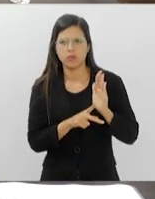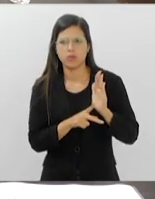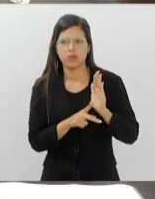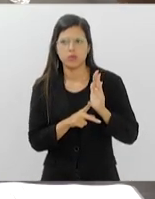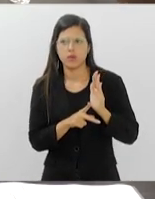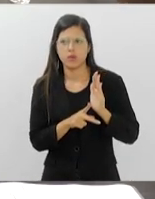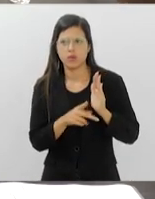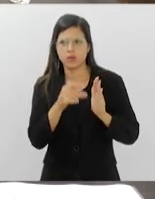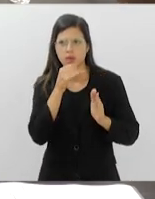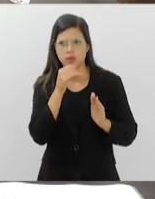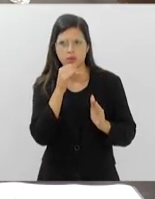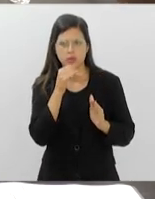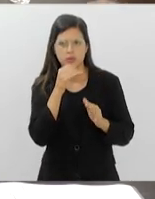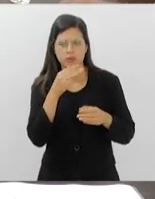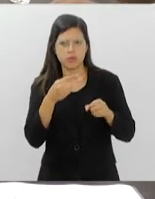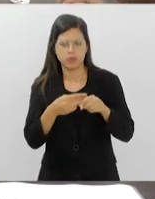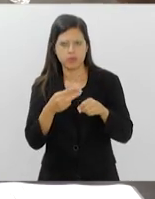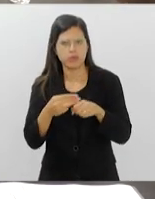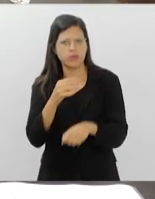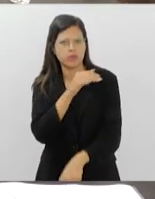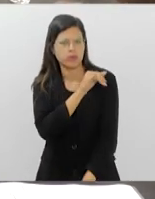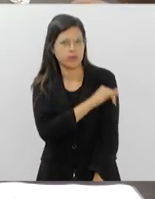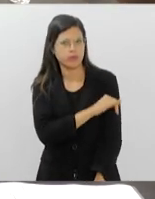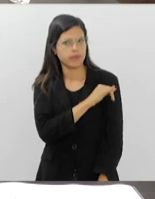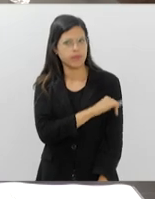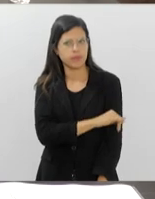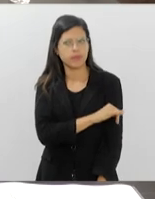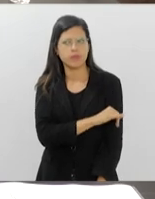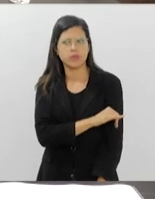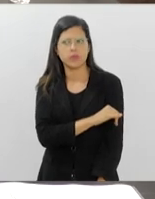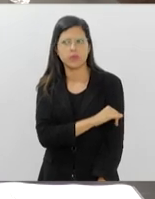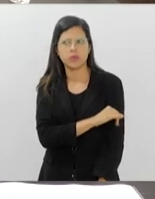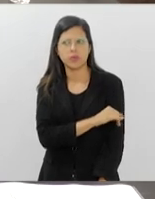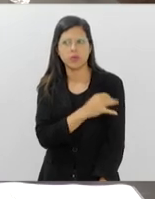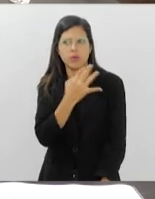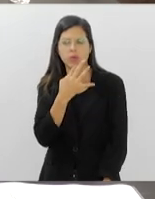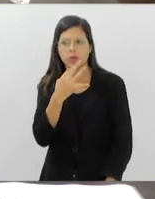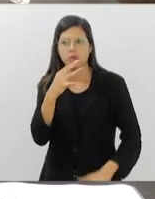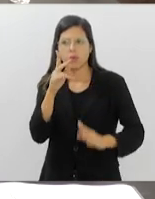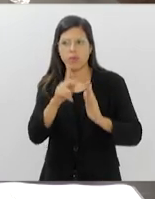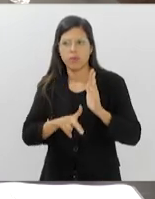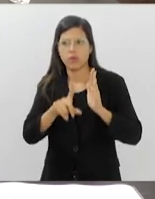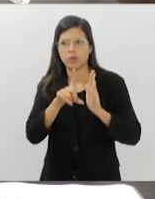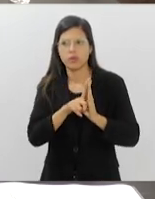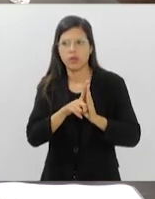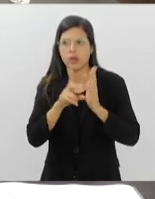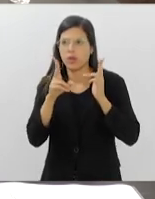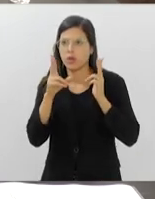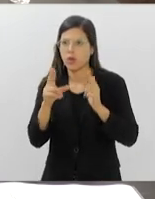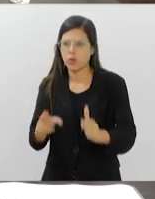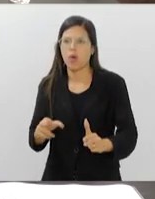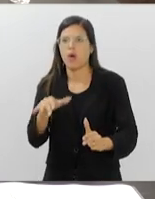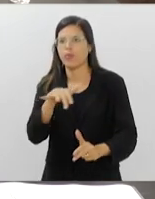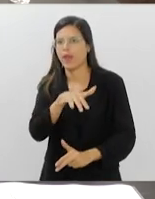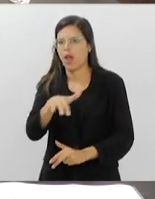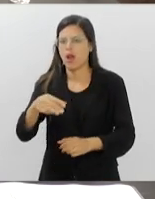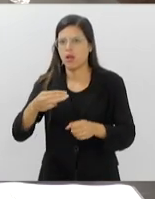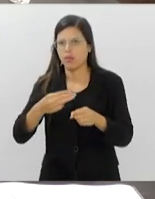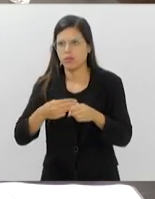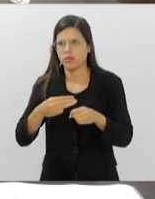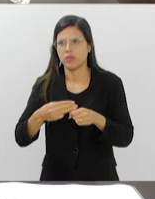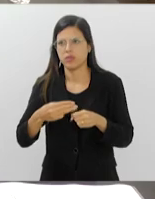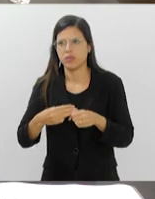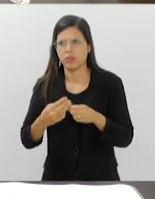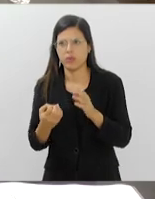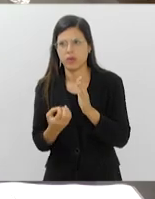patrimônio, por exemplo, no município do Rio, e aí eu tomei conhecimento que tem um projeto igual, deputado Luiz Paulo, em âmbito municipal, de autoria